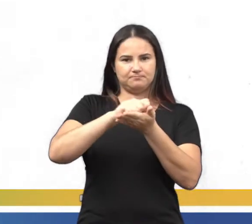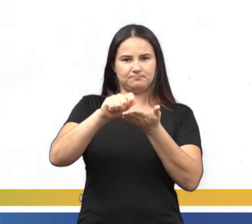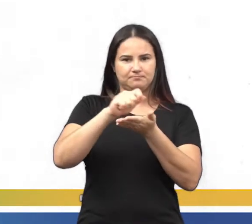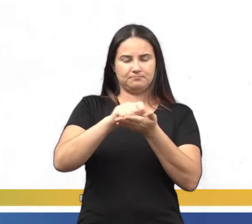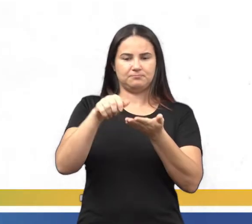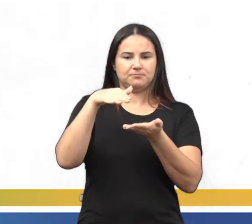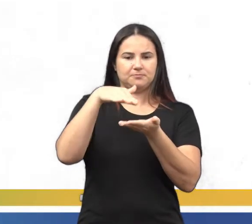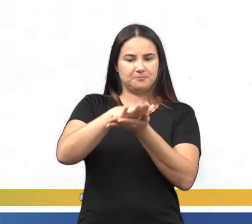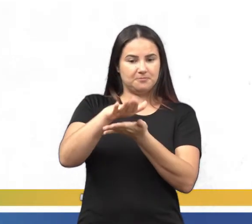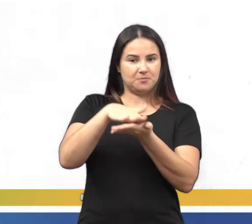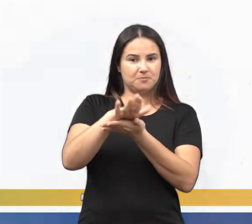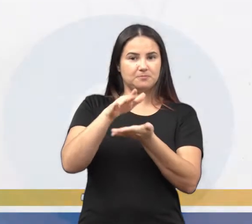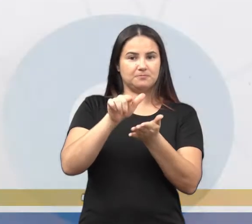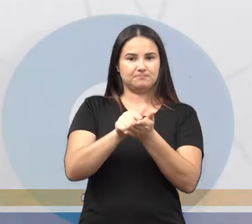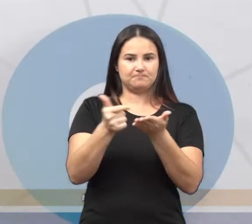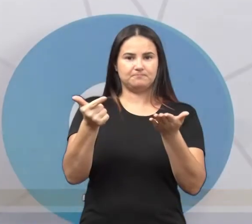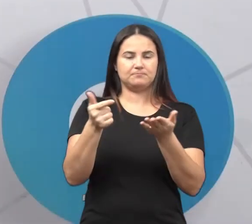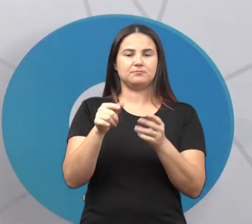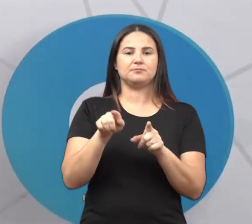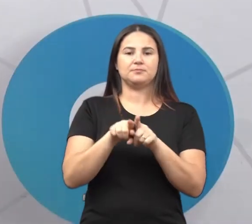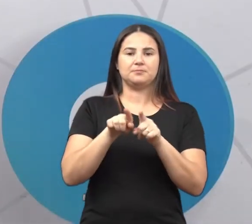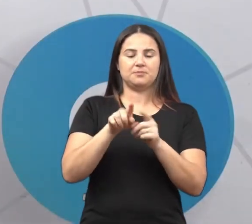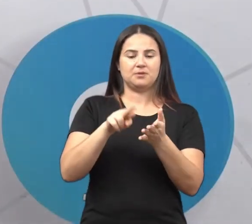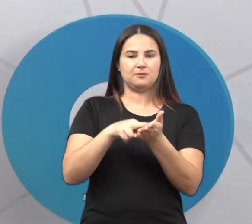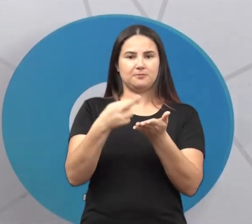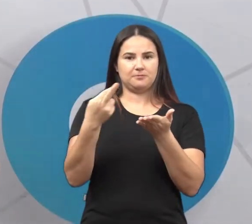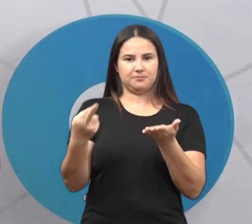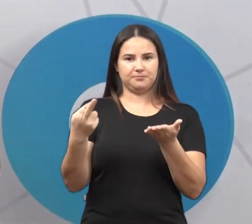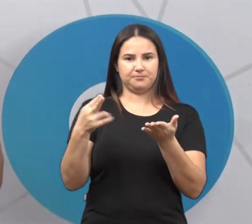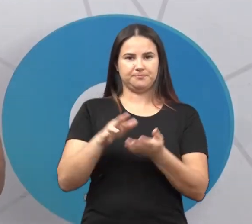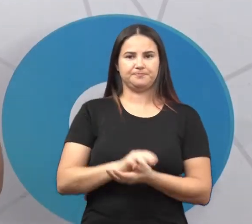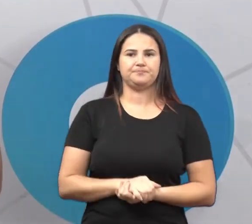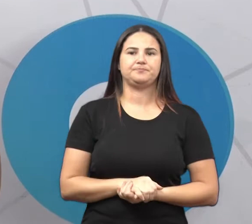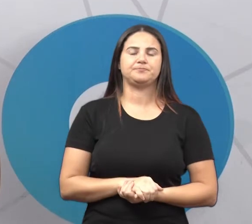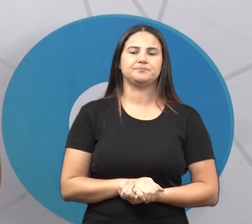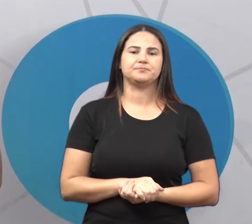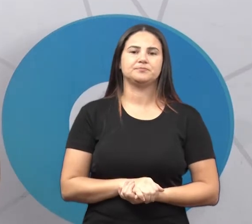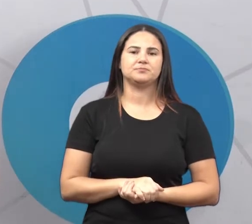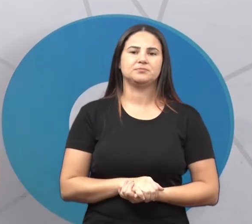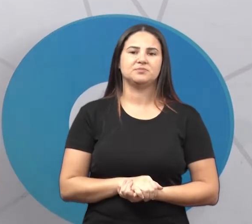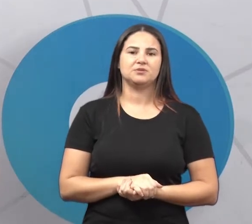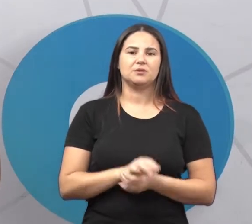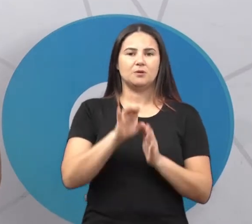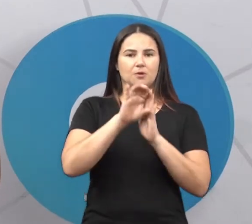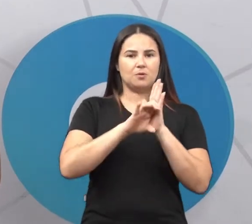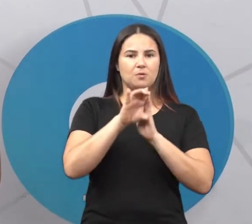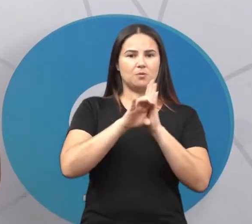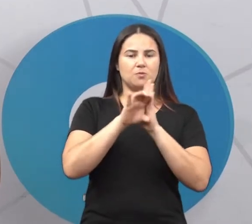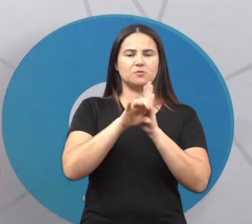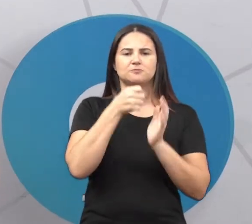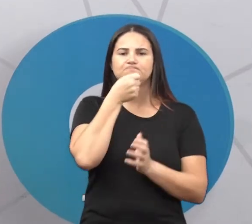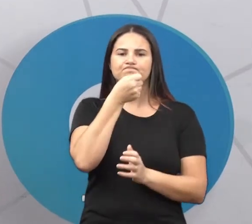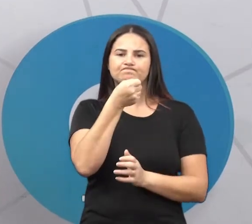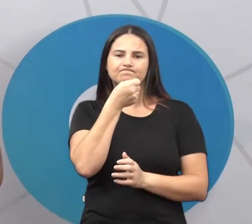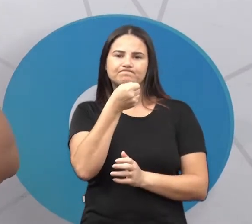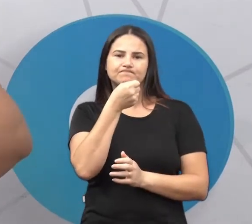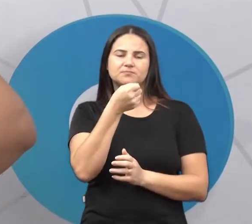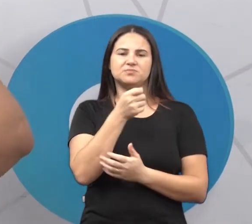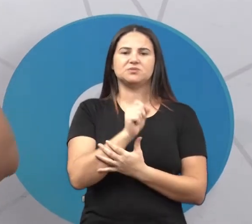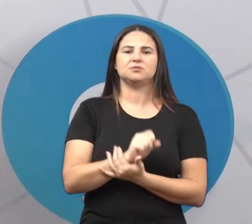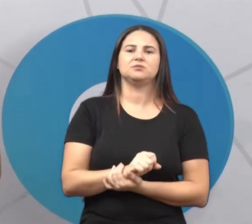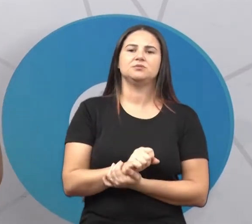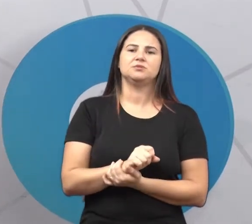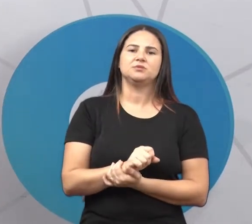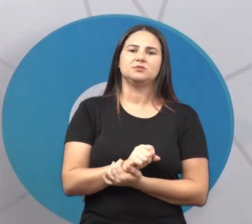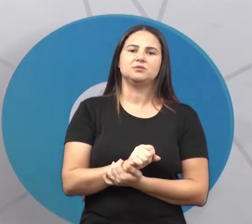jornal impresso e revista. Então, aqui nós temos o conceito de entrevistas, né? É aquele programa